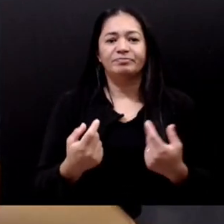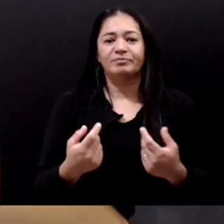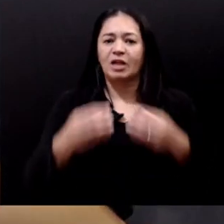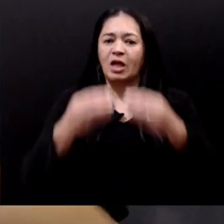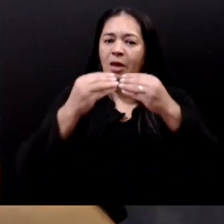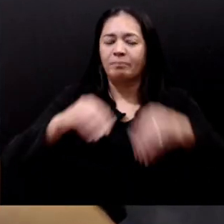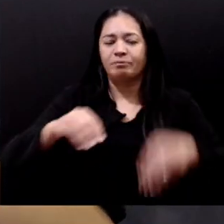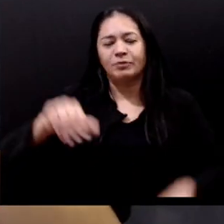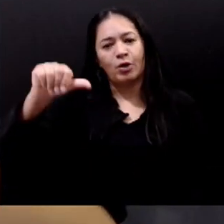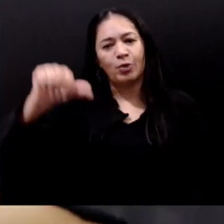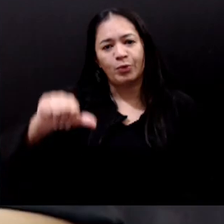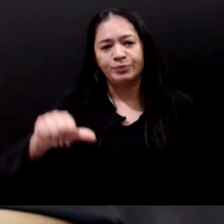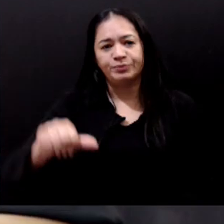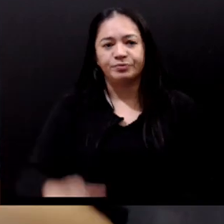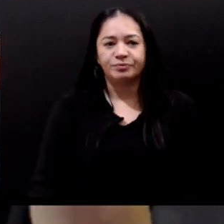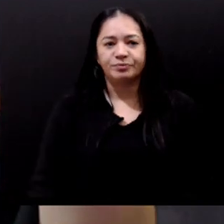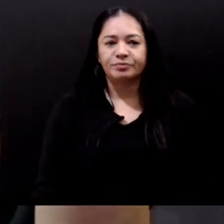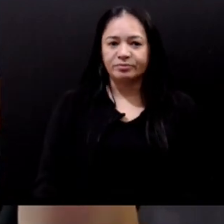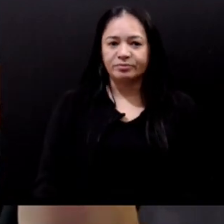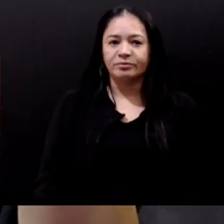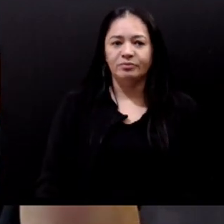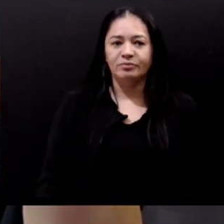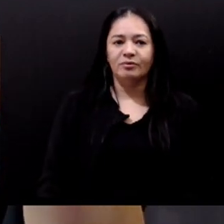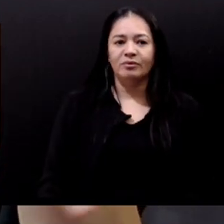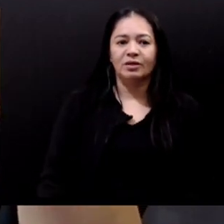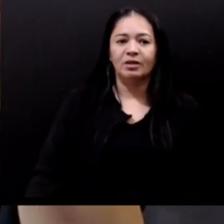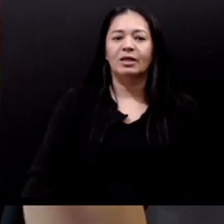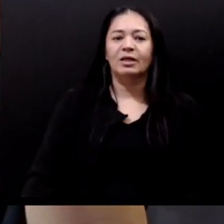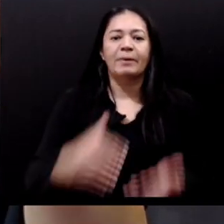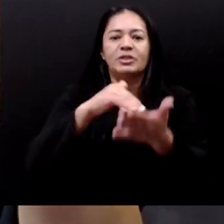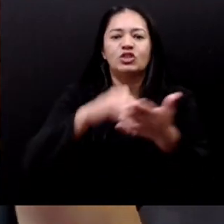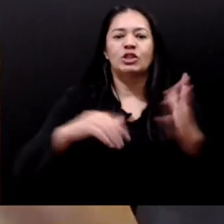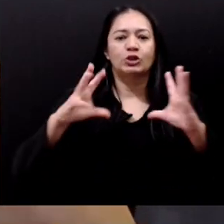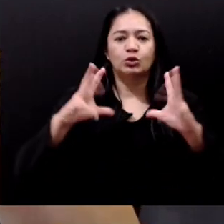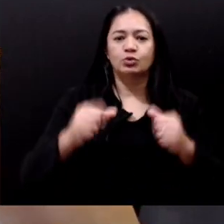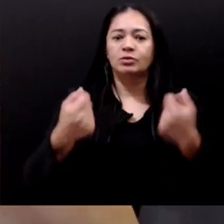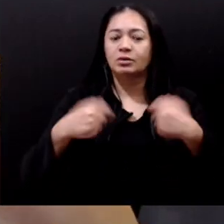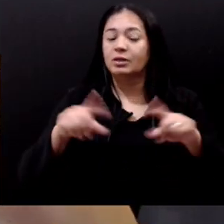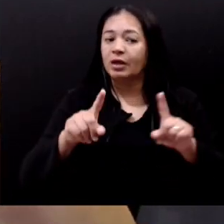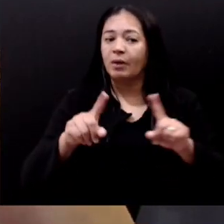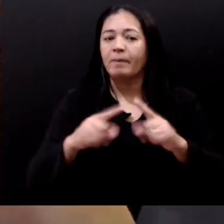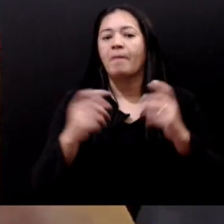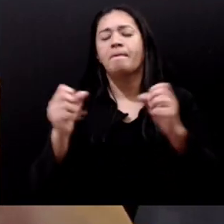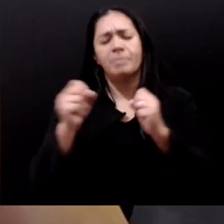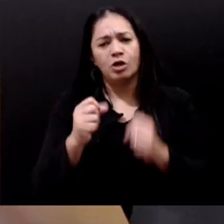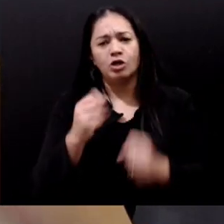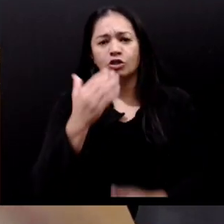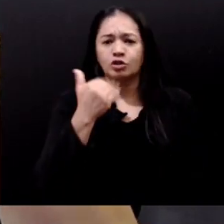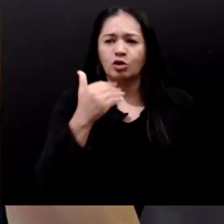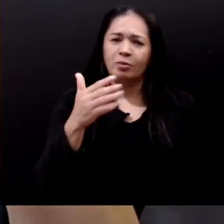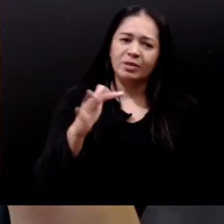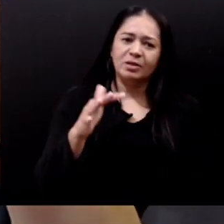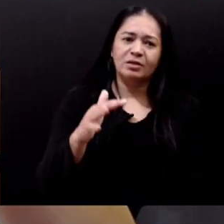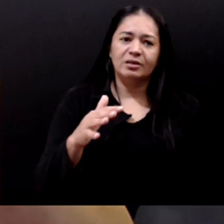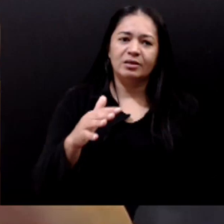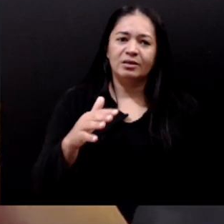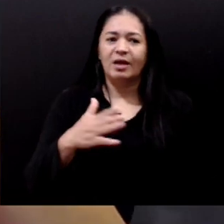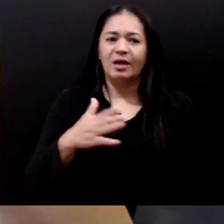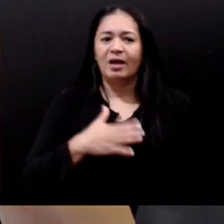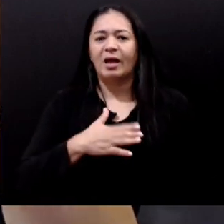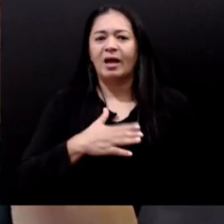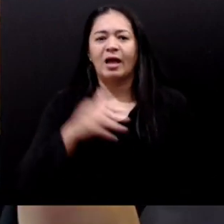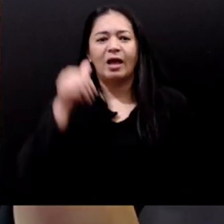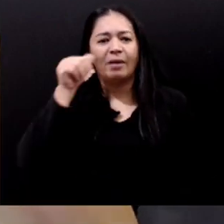O uso dela não tem que ser completamente tirado. A gente pode sim, poxa vida, minha avó faz um franguinho lá,